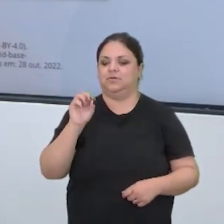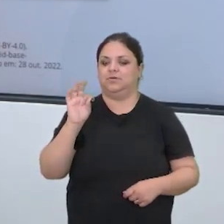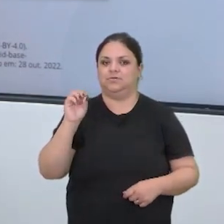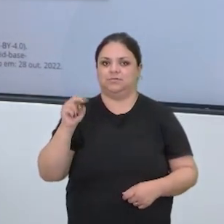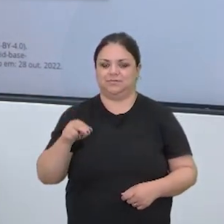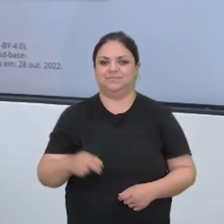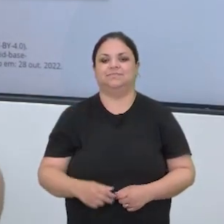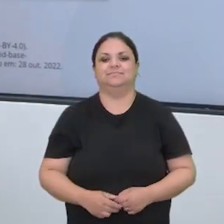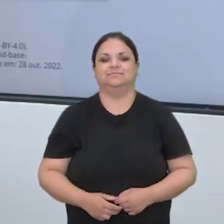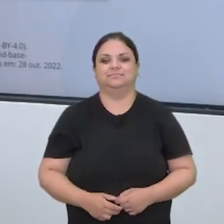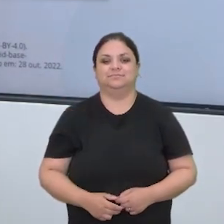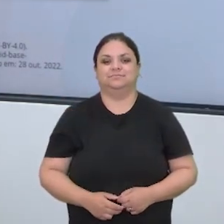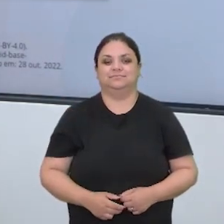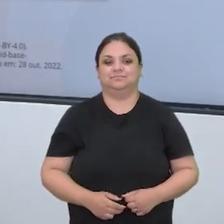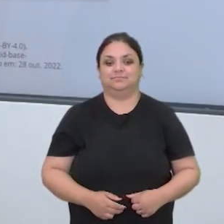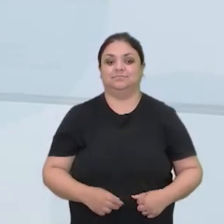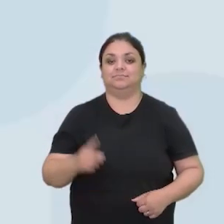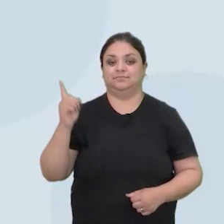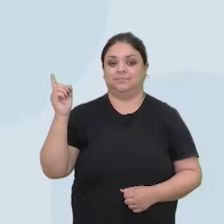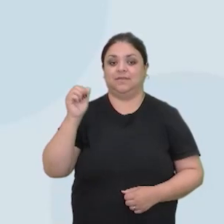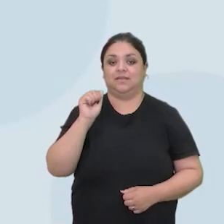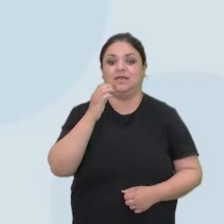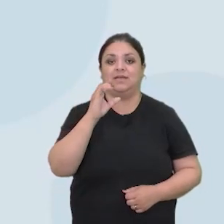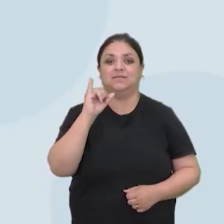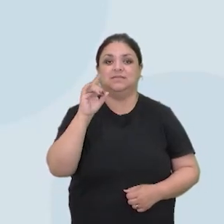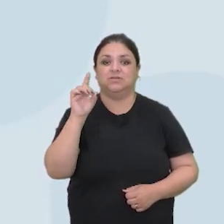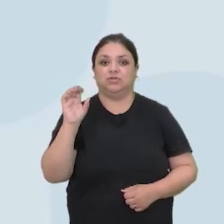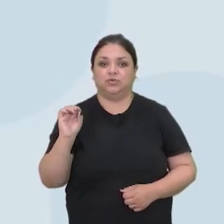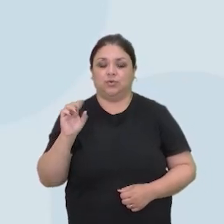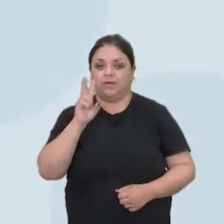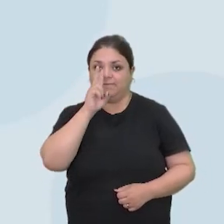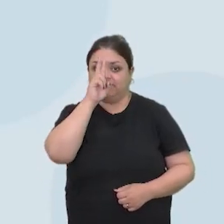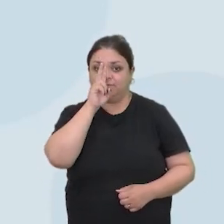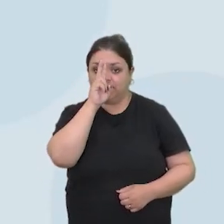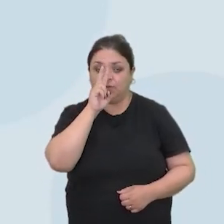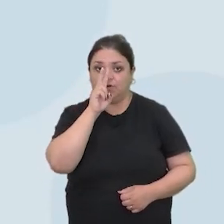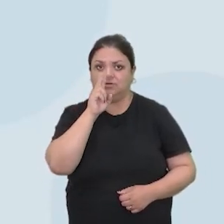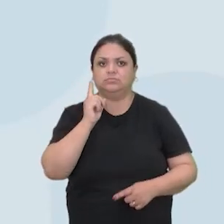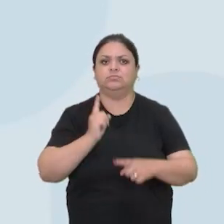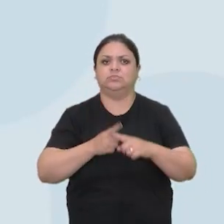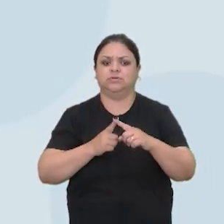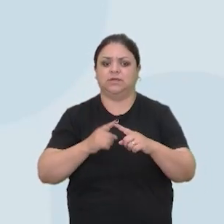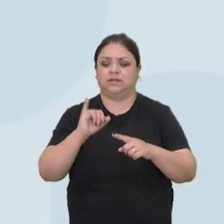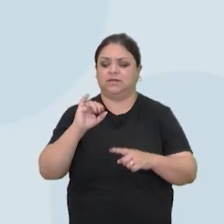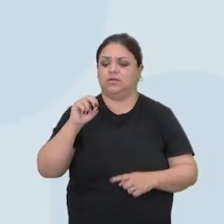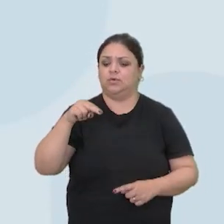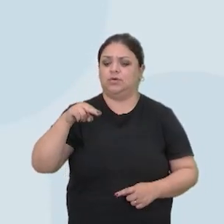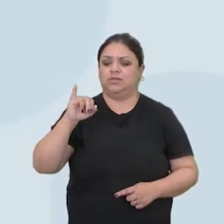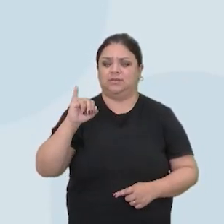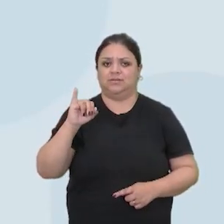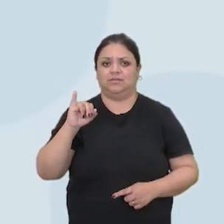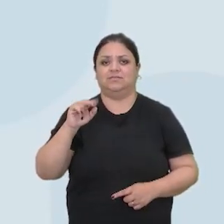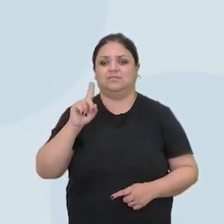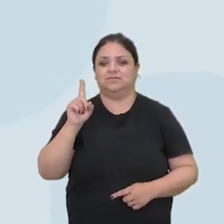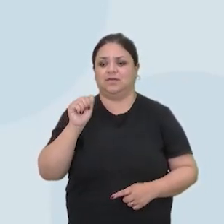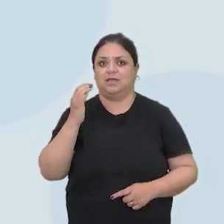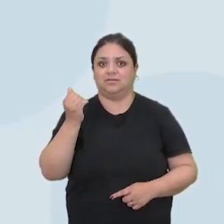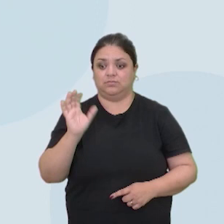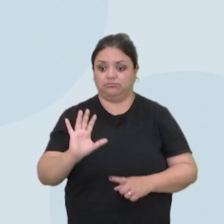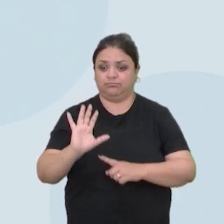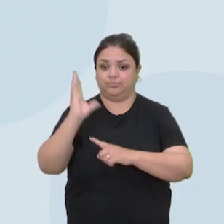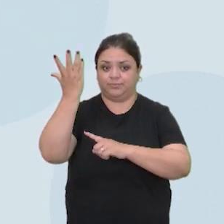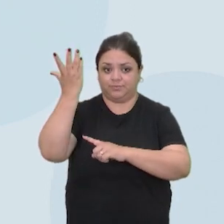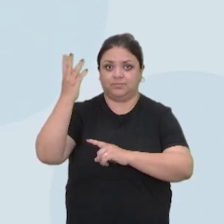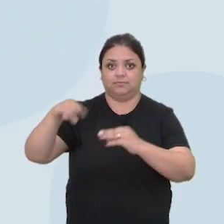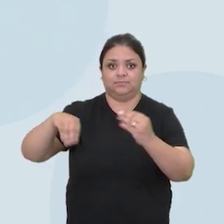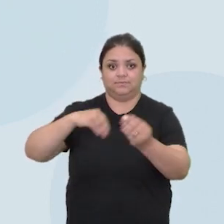e ácidos fracos. Um ácido é considerado forte quando ele sofre ionização ou quando ele se ioniza totalmente. Ionização,